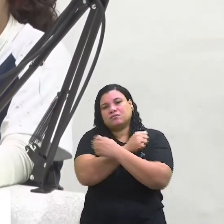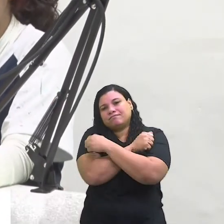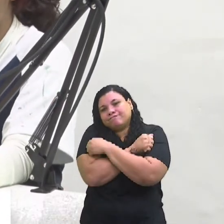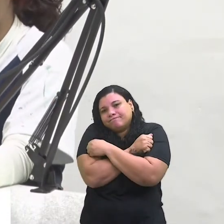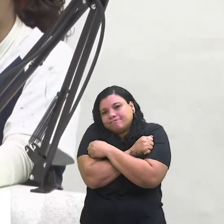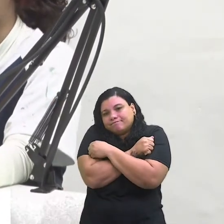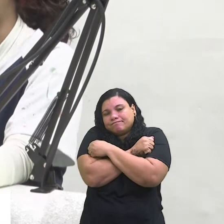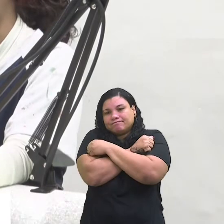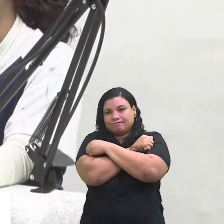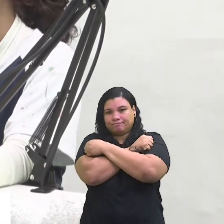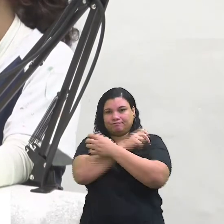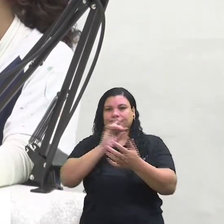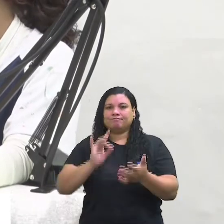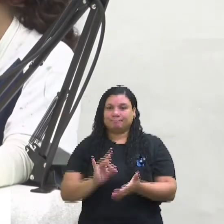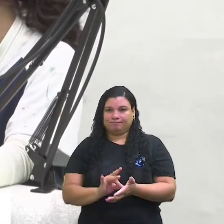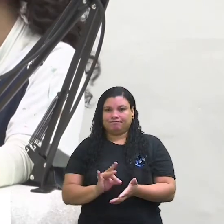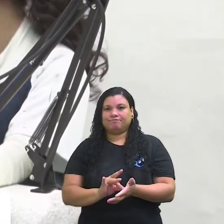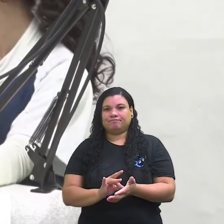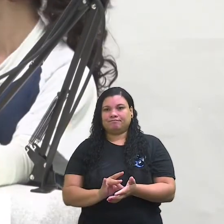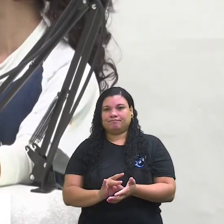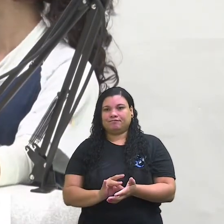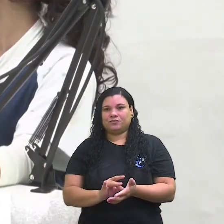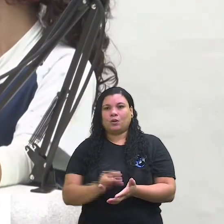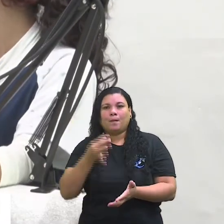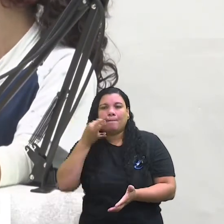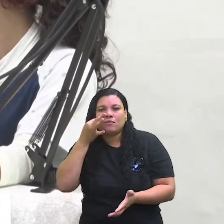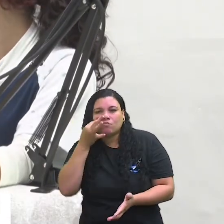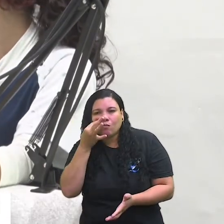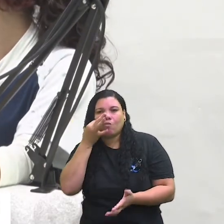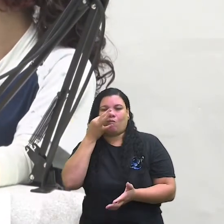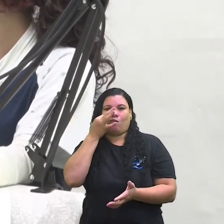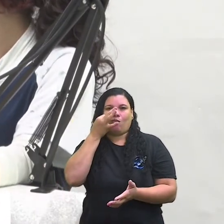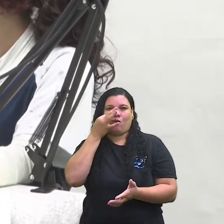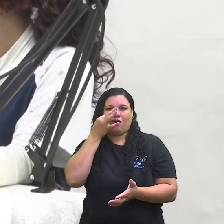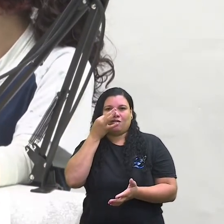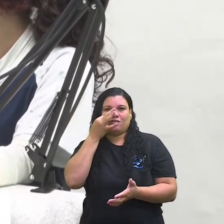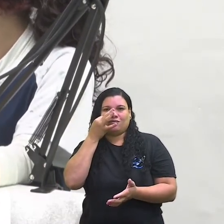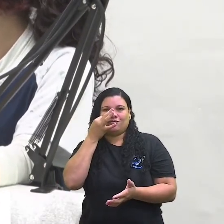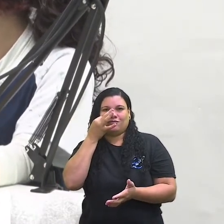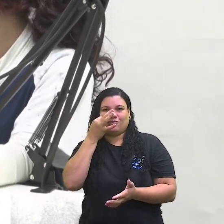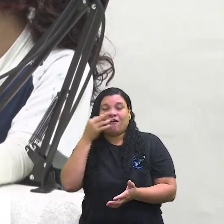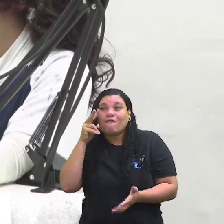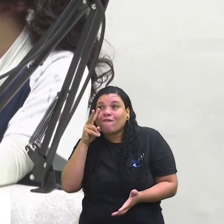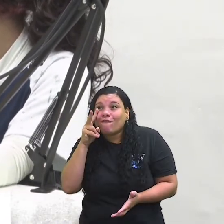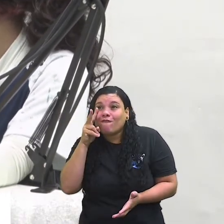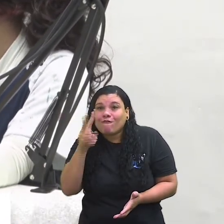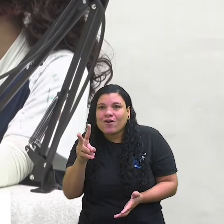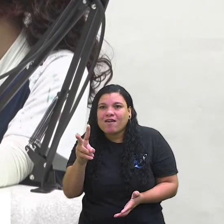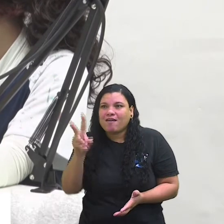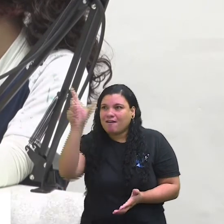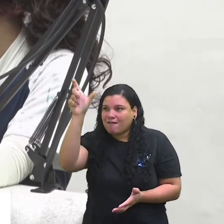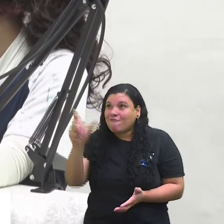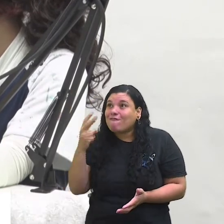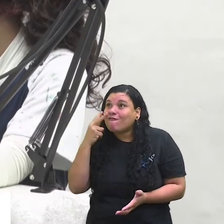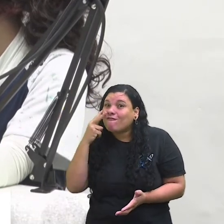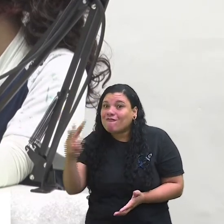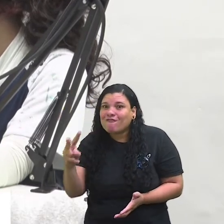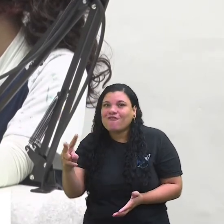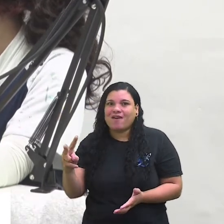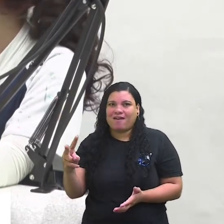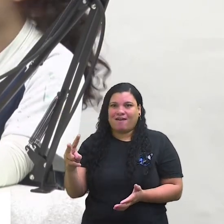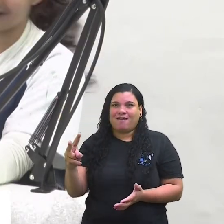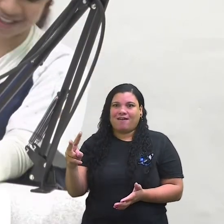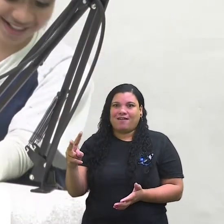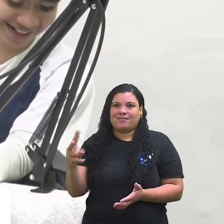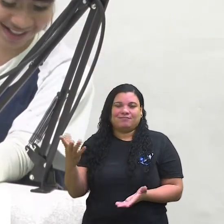sim, bastante falta. Mas faz mesmo, eu tô com a filha nos Estados Unidos, tem 3 semanas, mãe tá